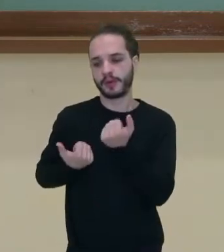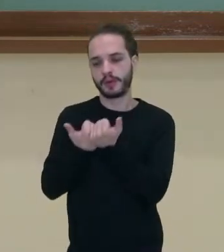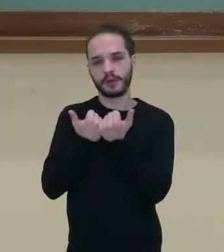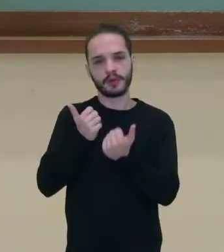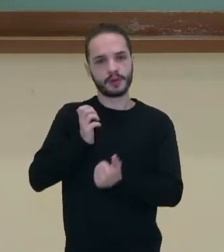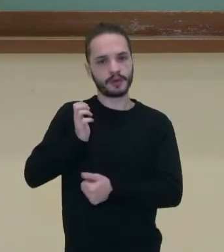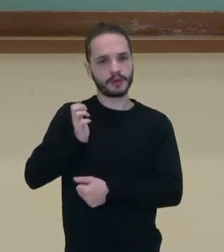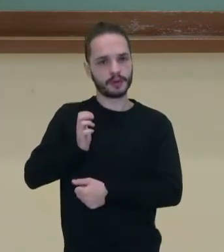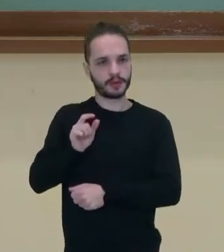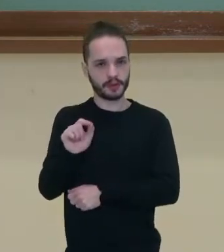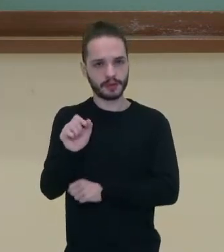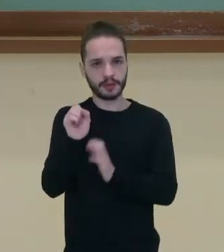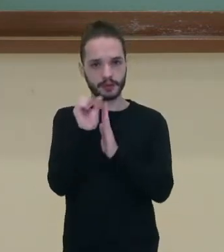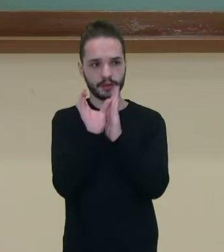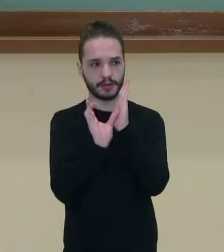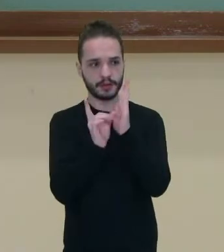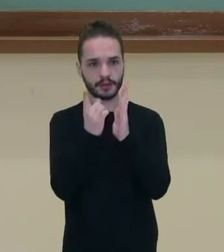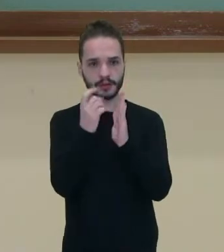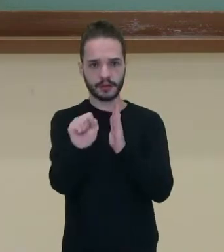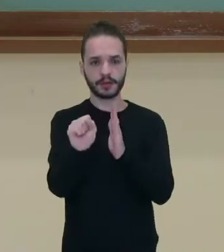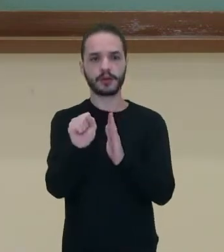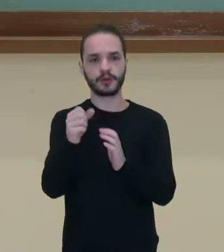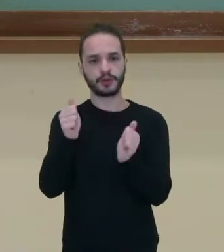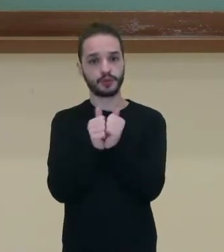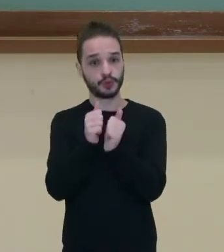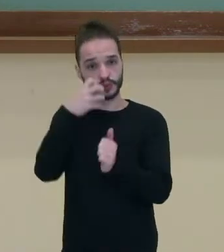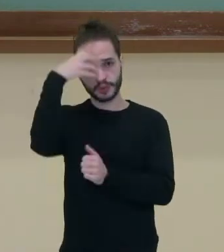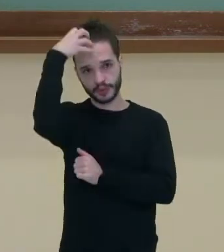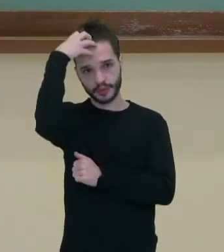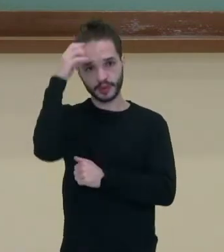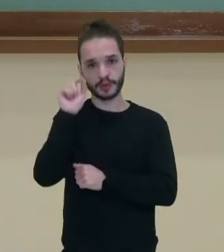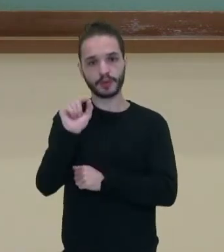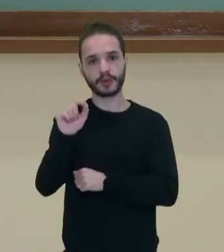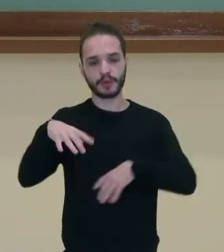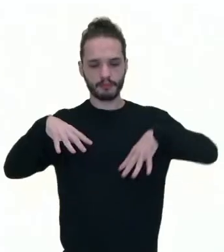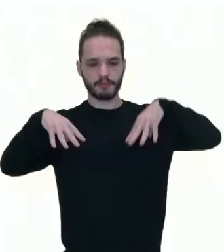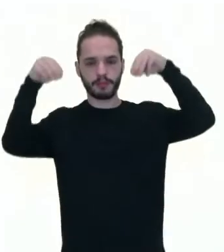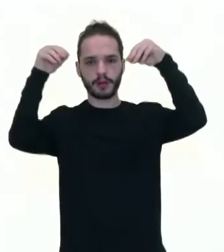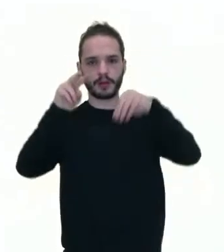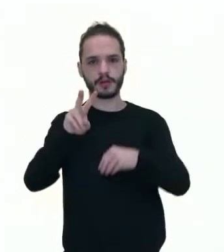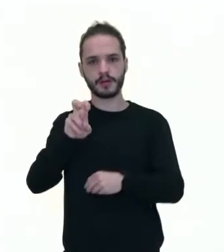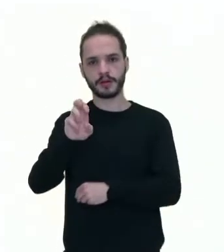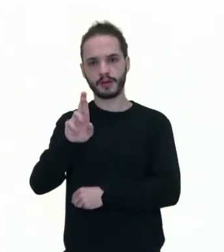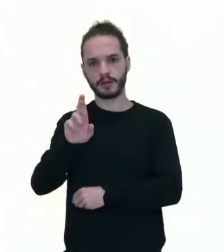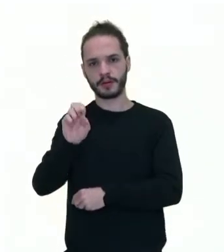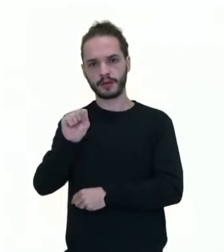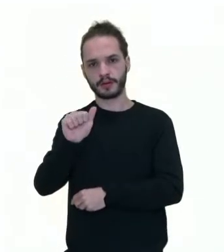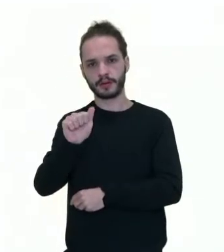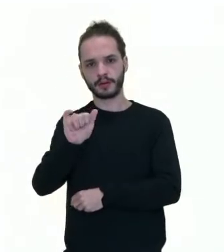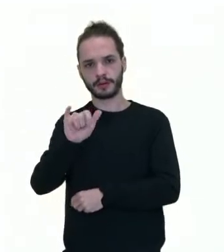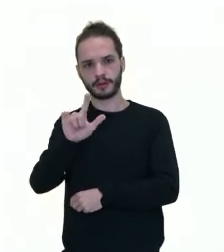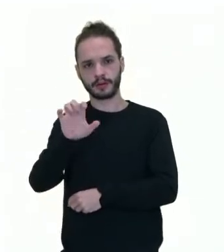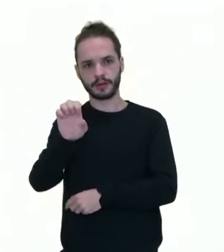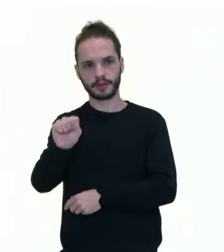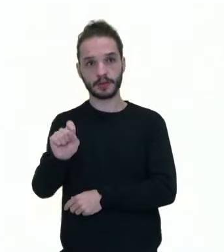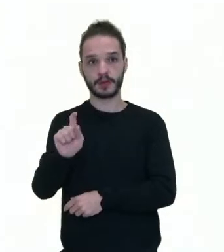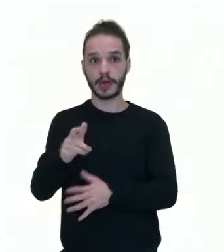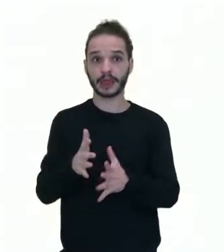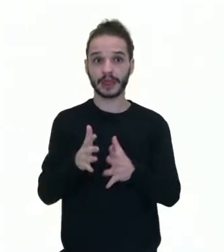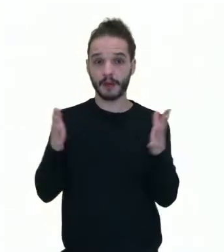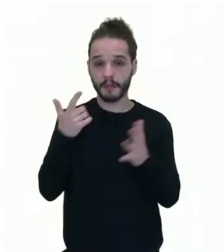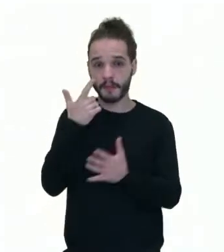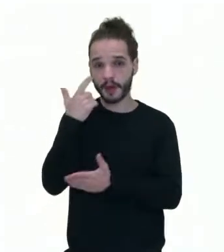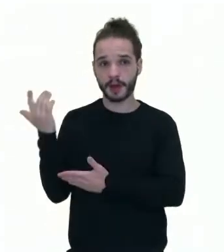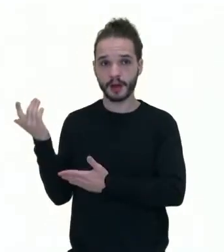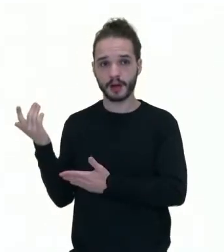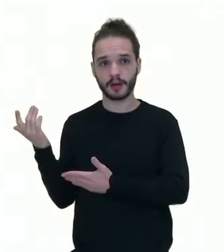século XVIII, lá com o rei Luís XIV, que é o tal do Palácio de Versalhes. Olha o tamanho desse palácio, gente.